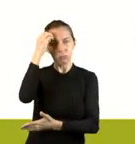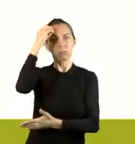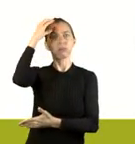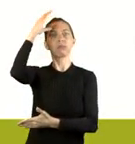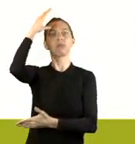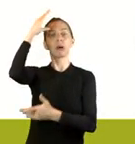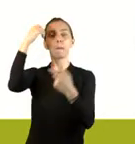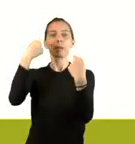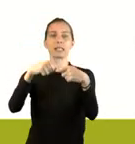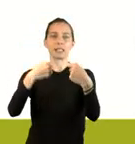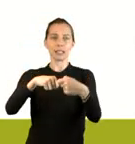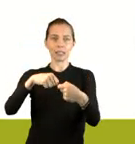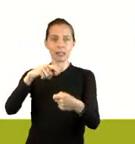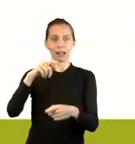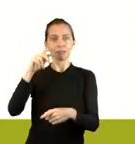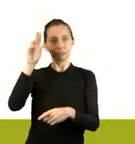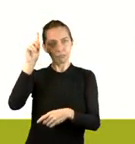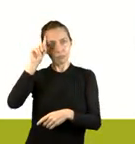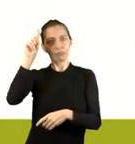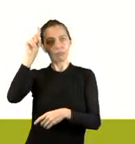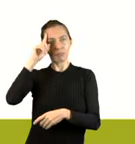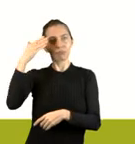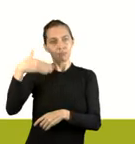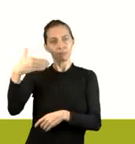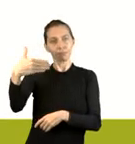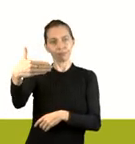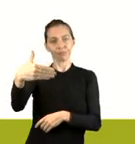investimento. Tá bom?